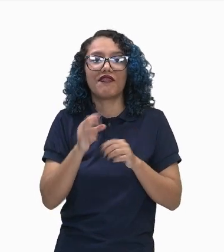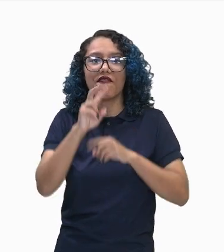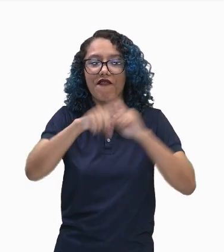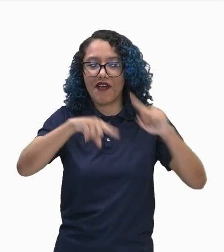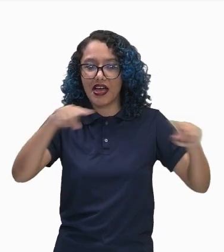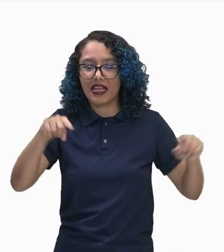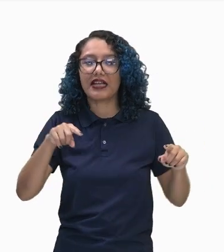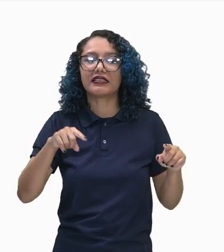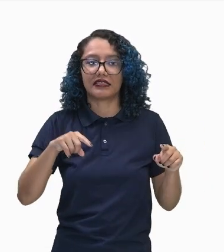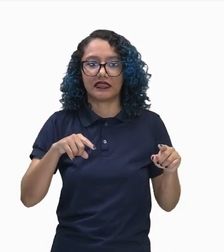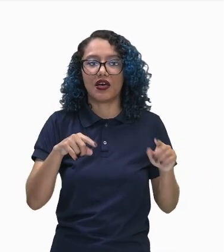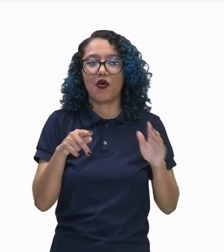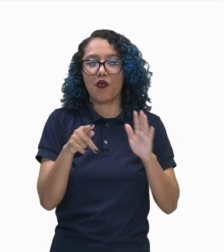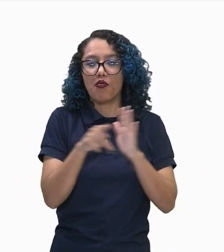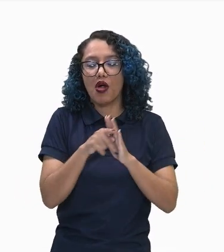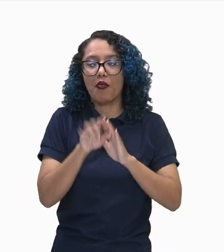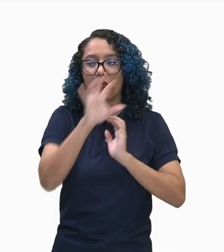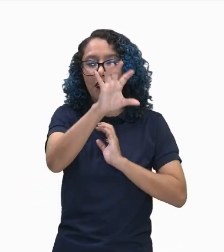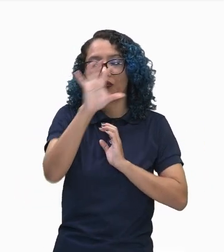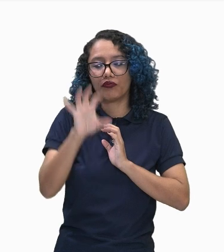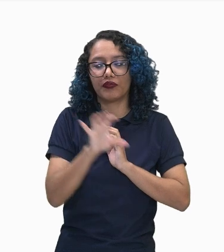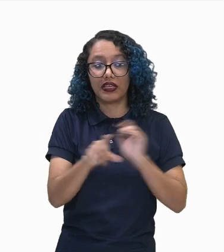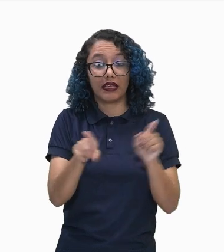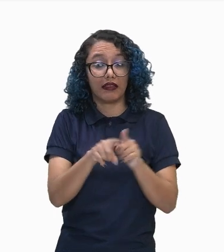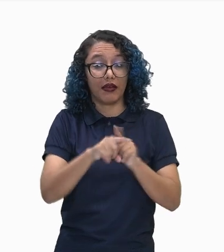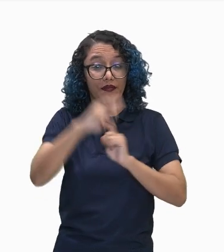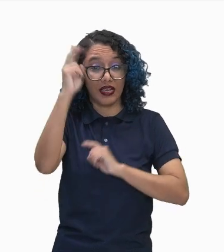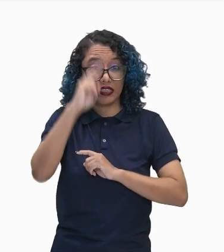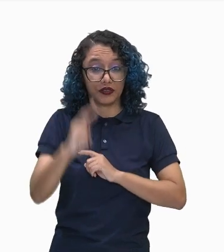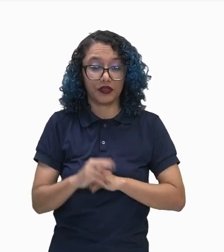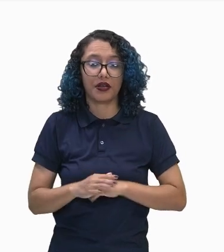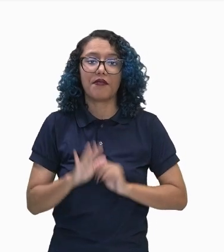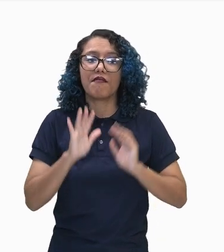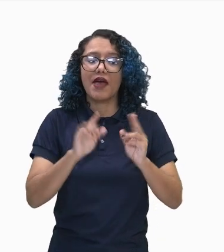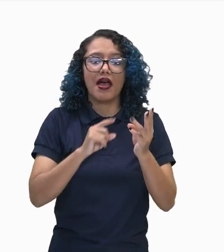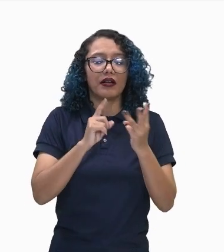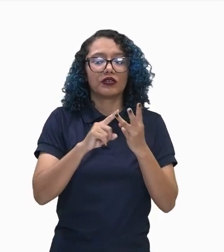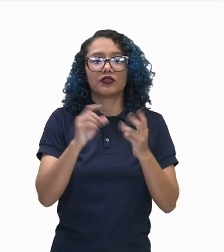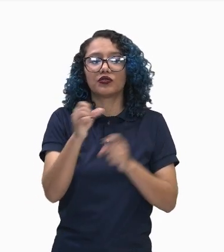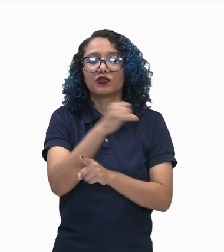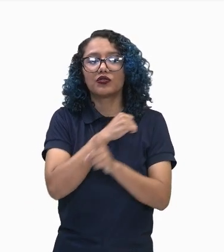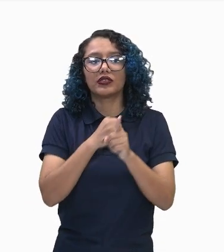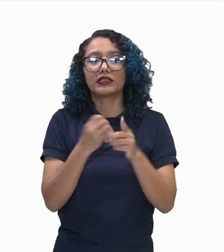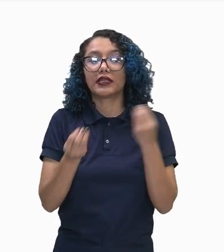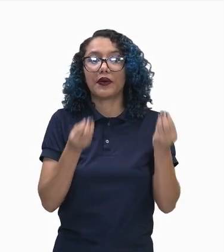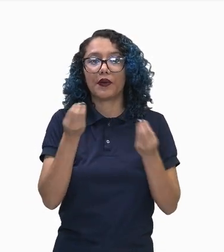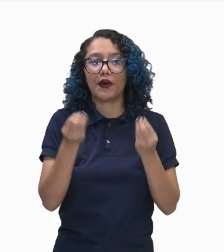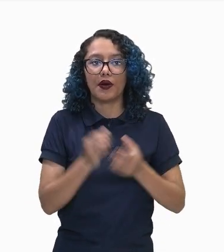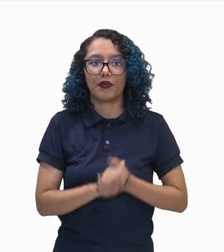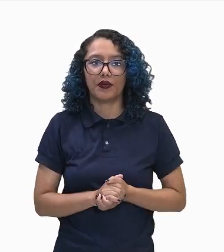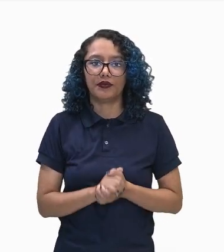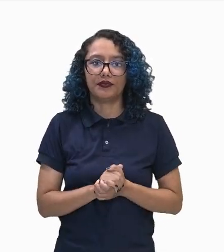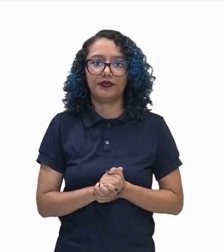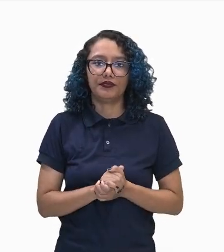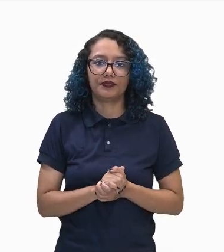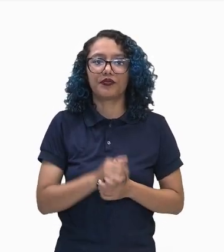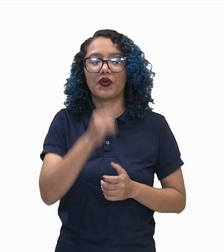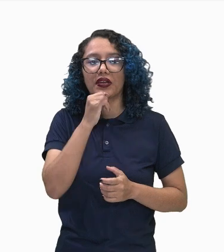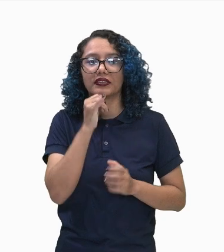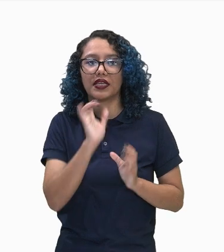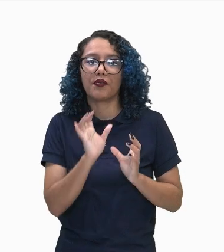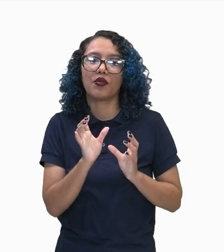questão geográfica também, né? E na questão social, como os termos técnicos que são